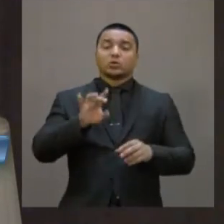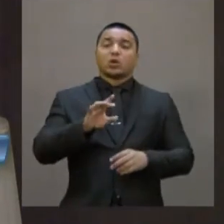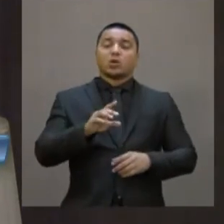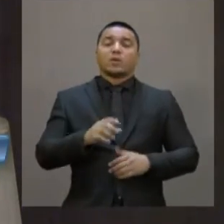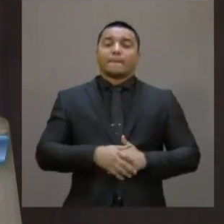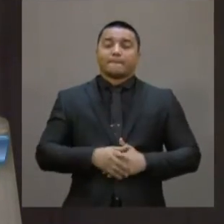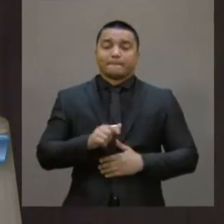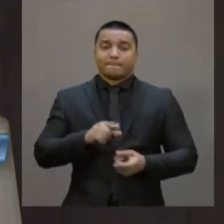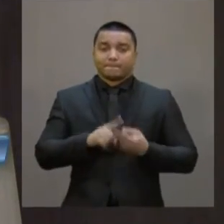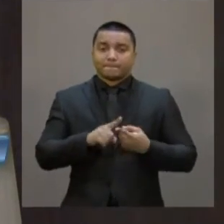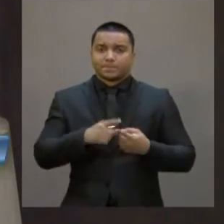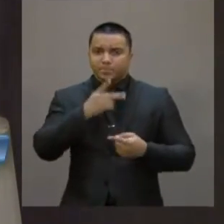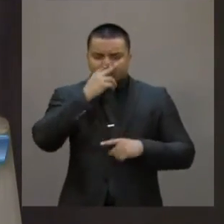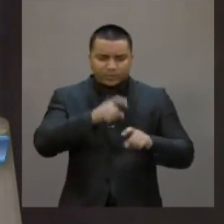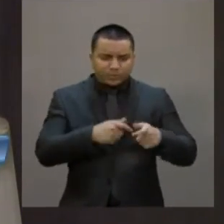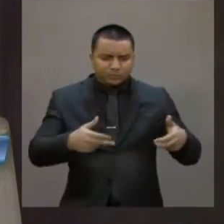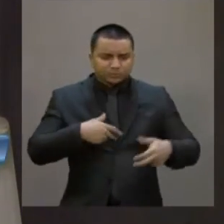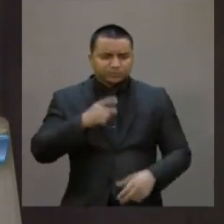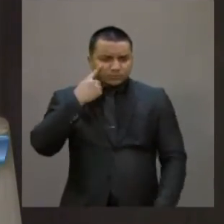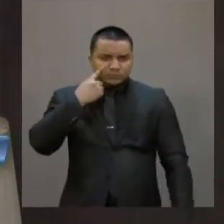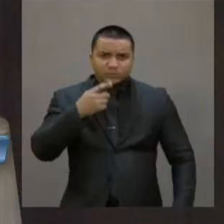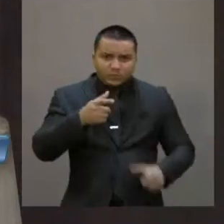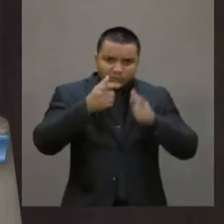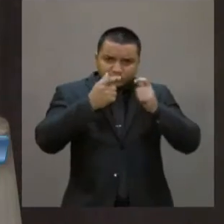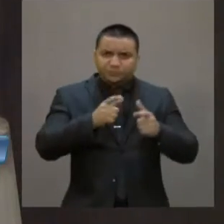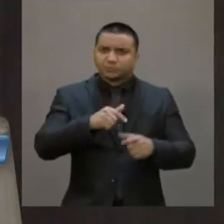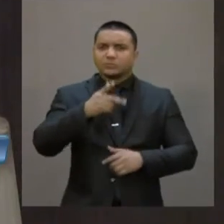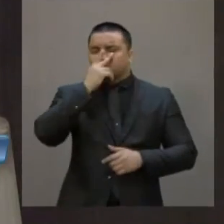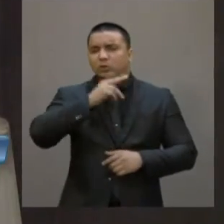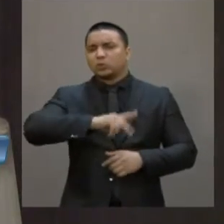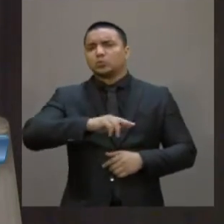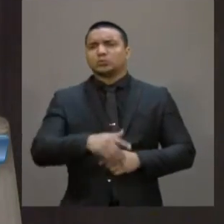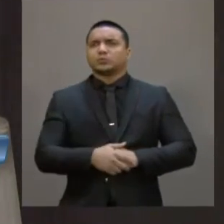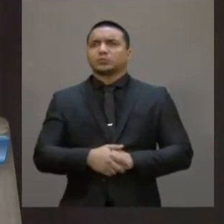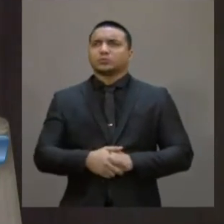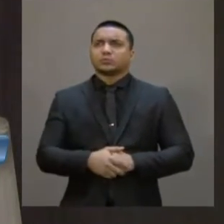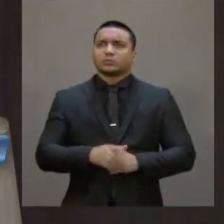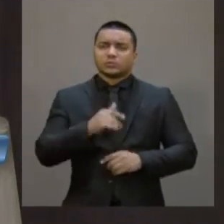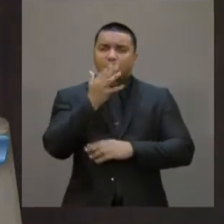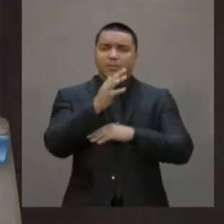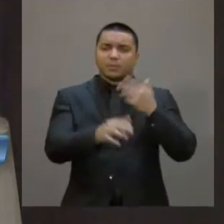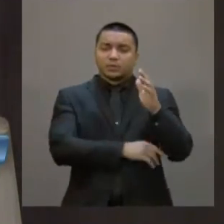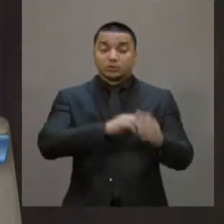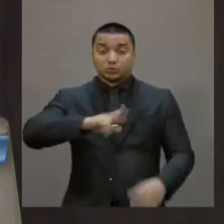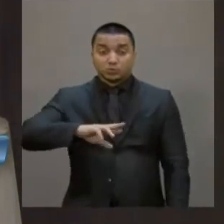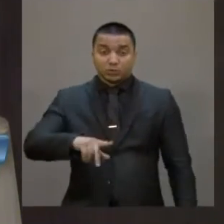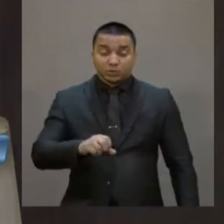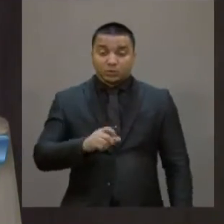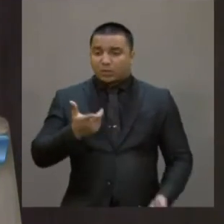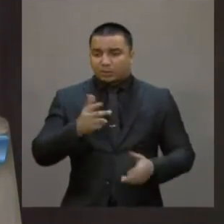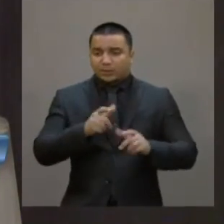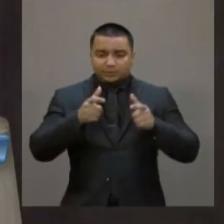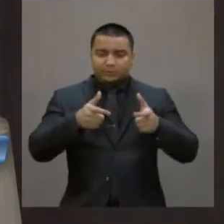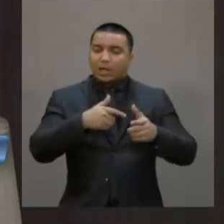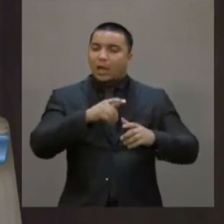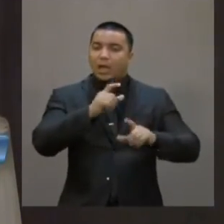submissão ao agronegócio. Interesses venais, não são interesses públicos, não é interesse pelo meio ambiente, sequer interesse pela agricultura,